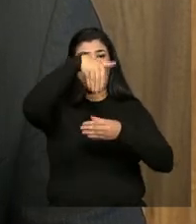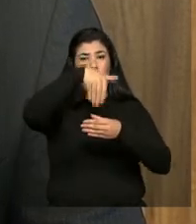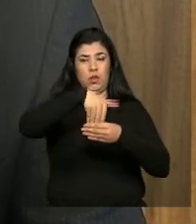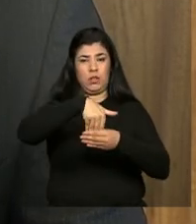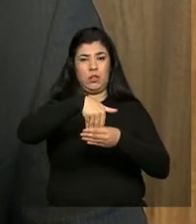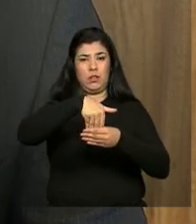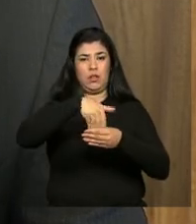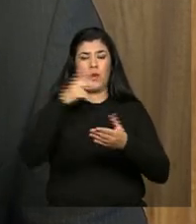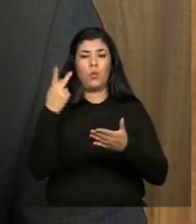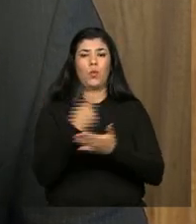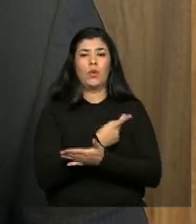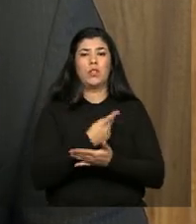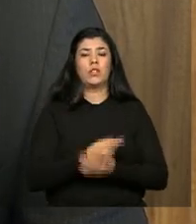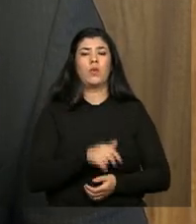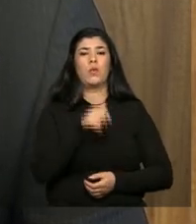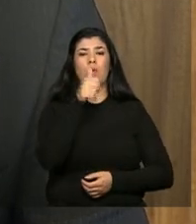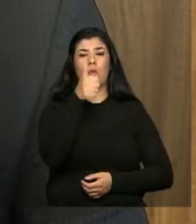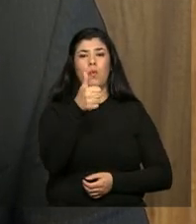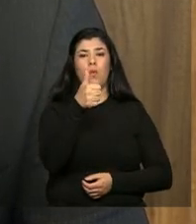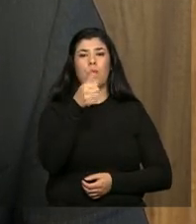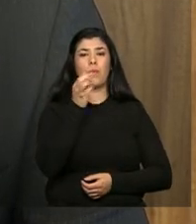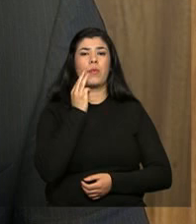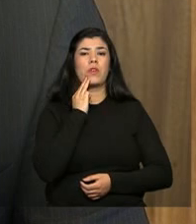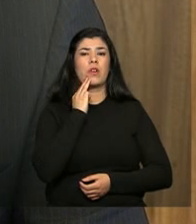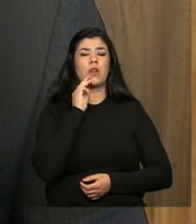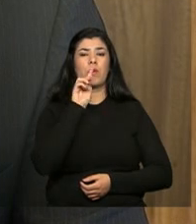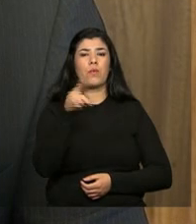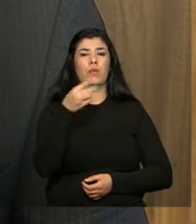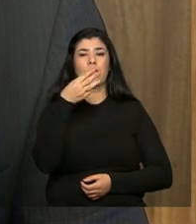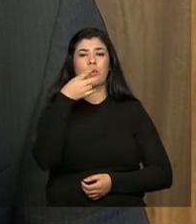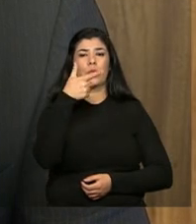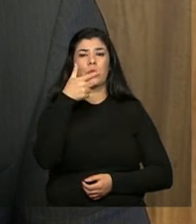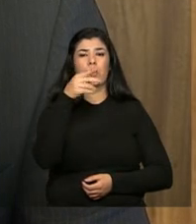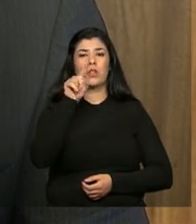programa Bolsa Família 1 milhão 290 mil famílias